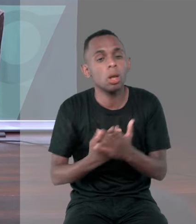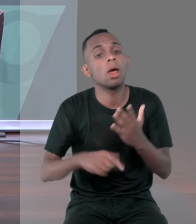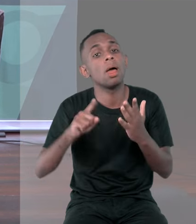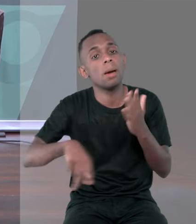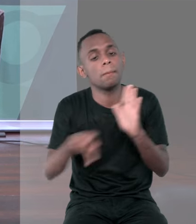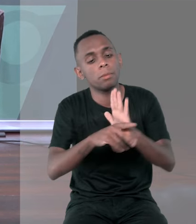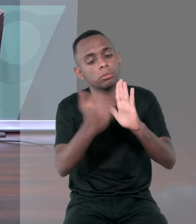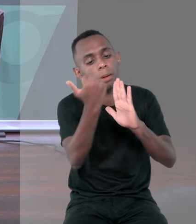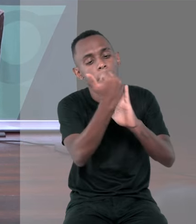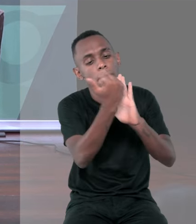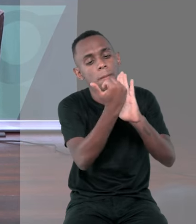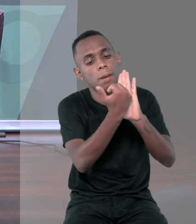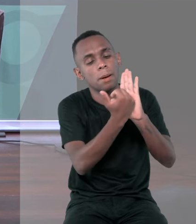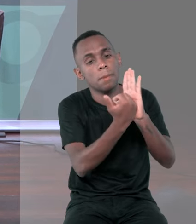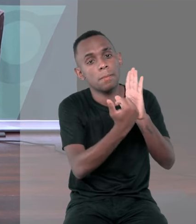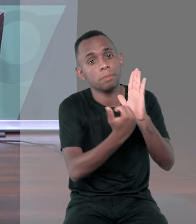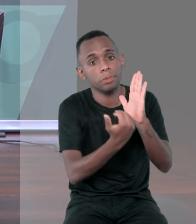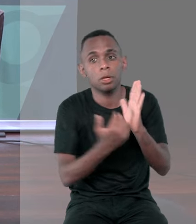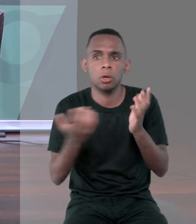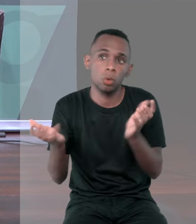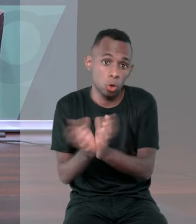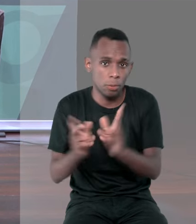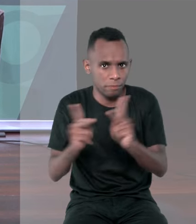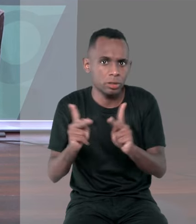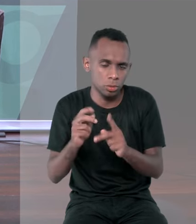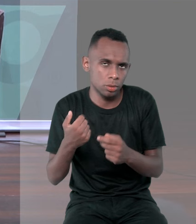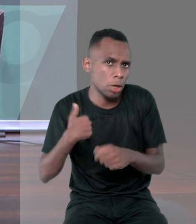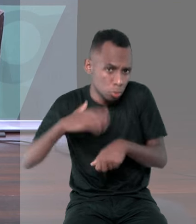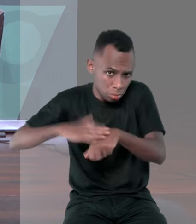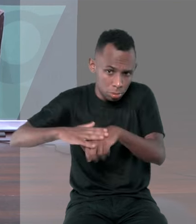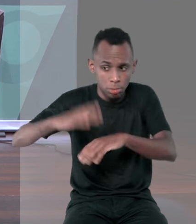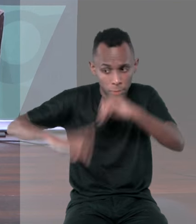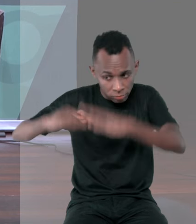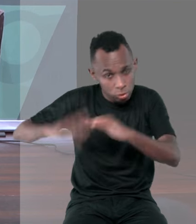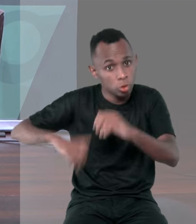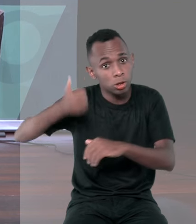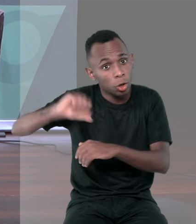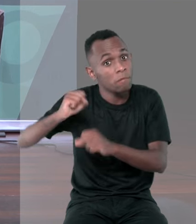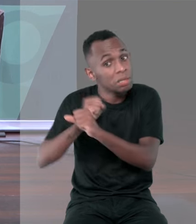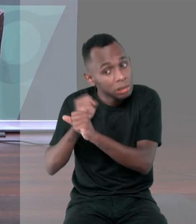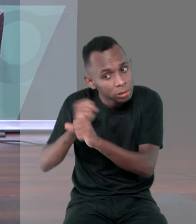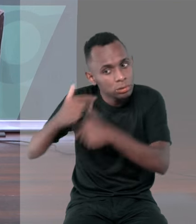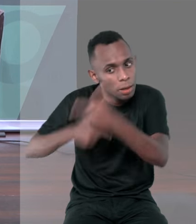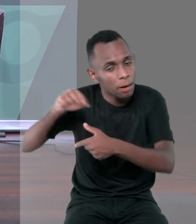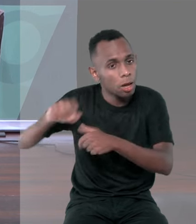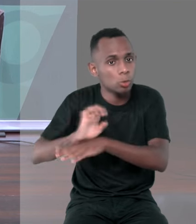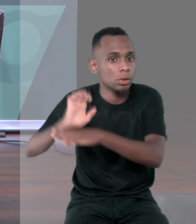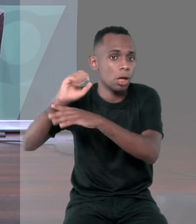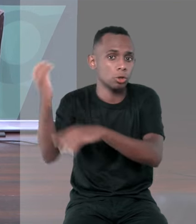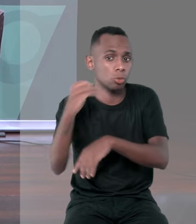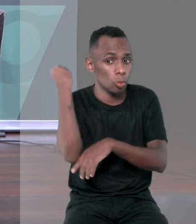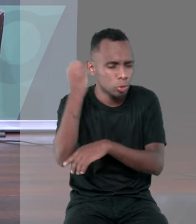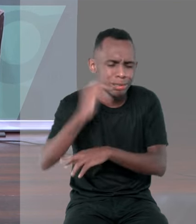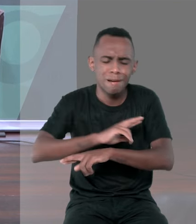catálogo, e os professores, e eu estou dizendo isso porque eu fui professor durante 19 anos no Rio Grande do Sul.